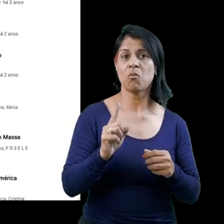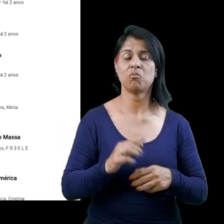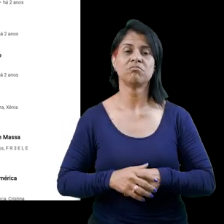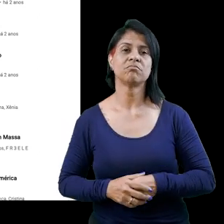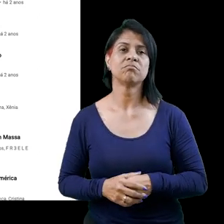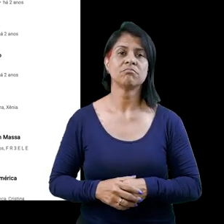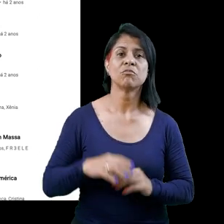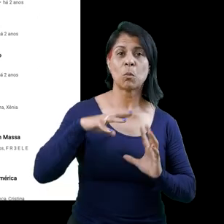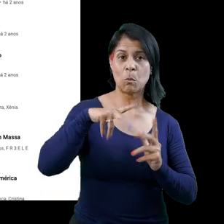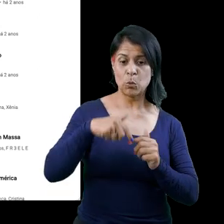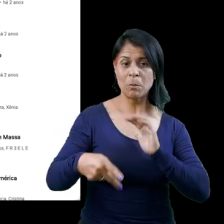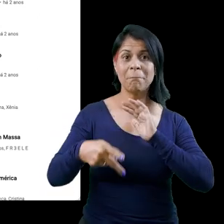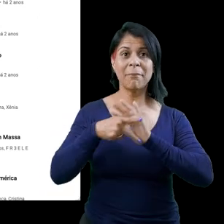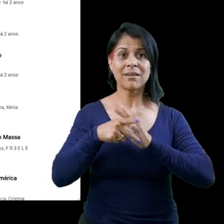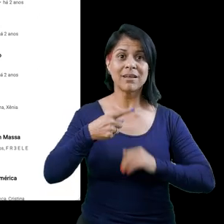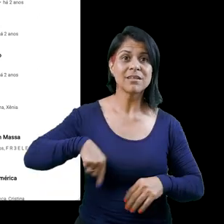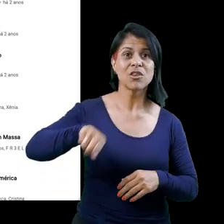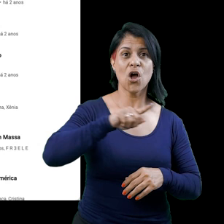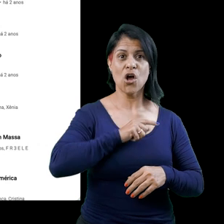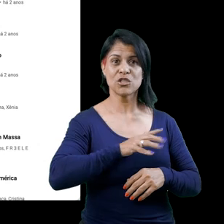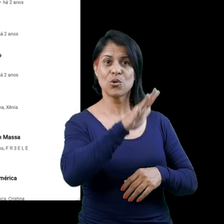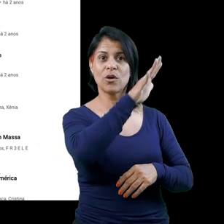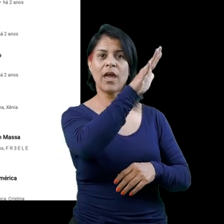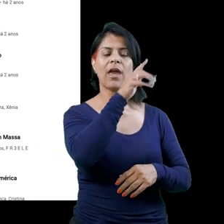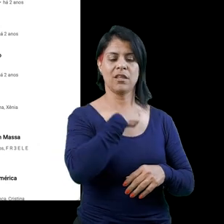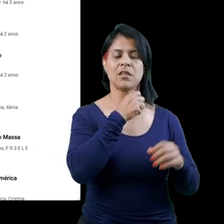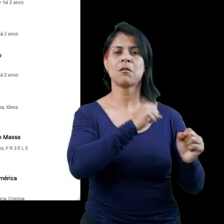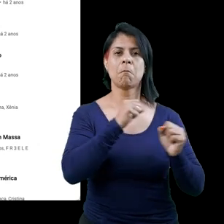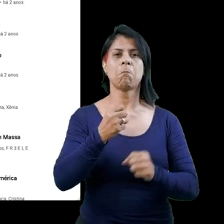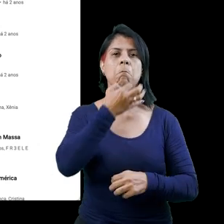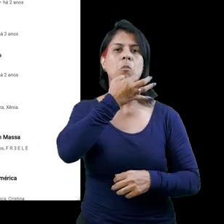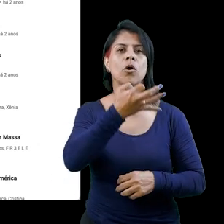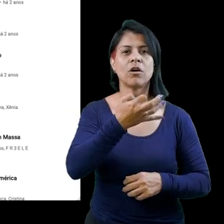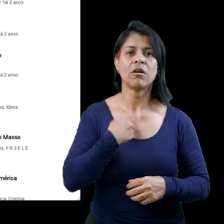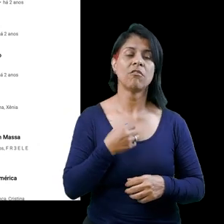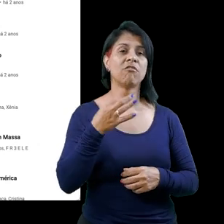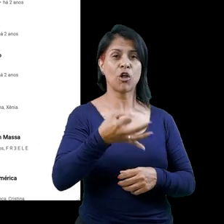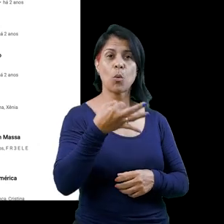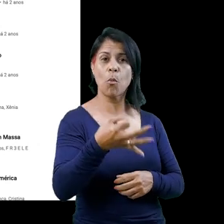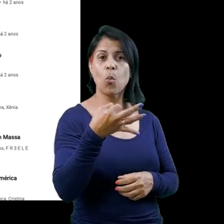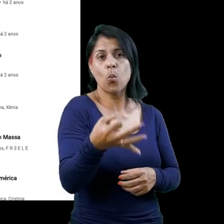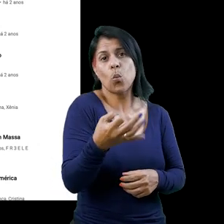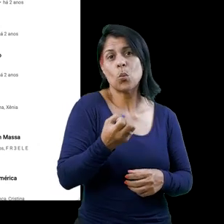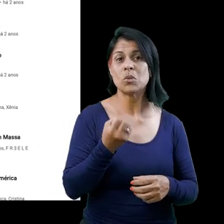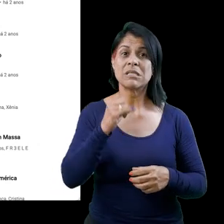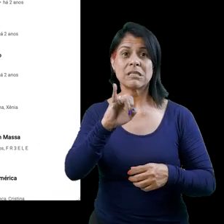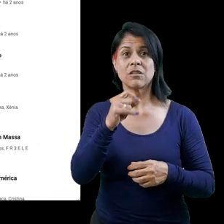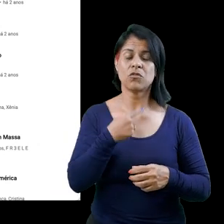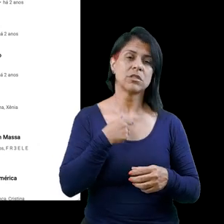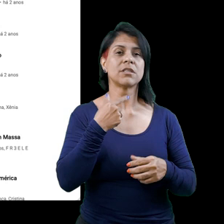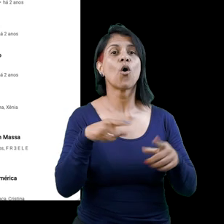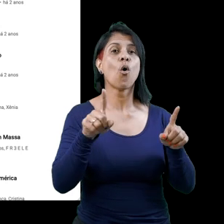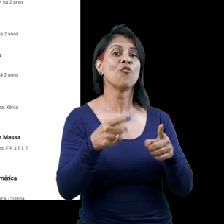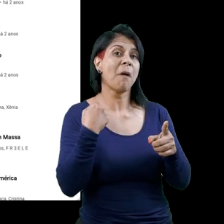O mundo é nosso. Gueto no topo e não nas bordas, certo? Vai tomar no cu. full, caralho. Toma meu segundo álbum,